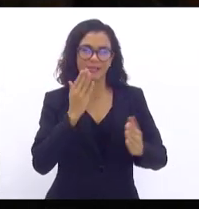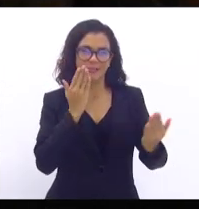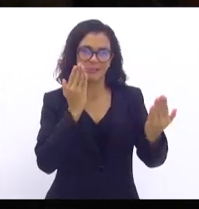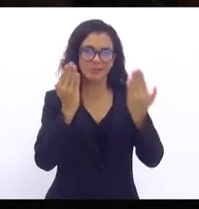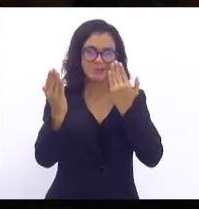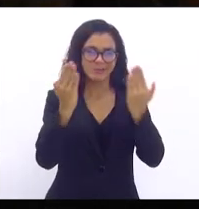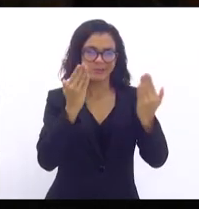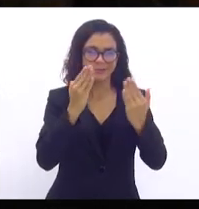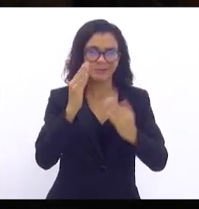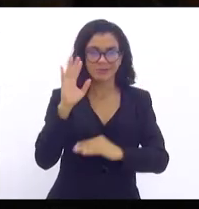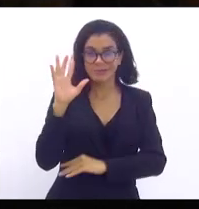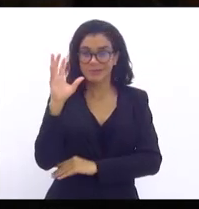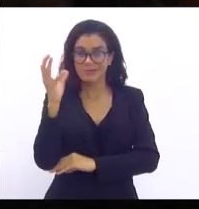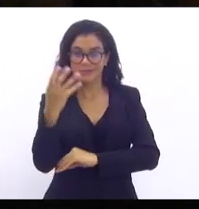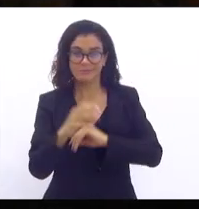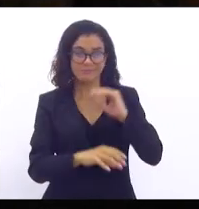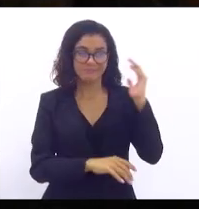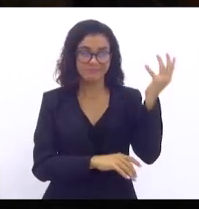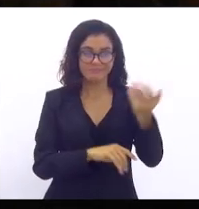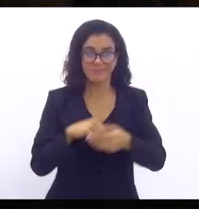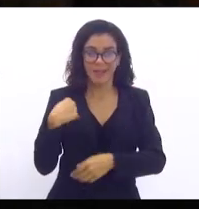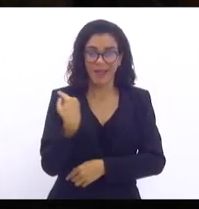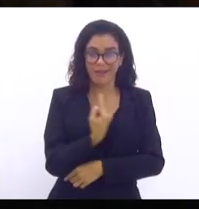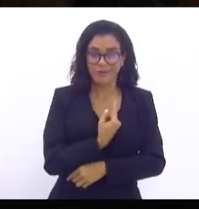natureza, somos quase pó.